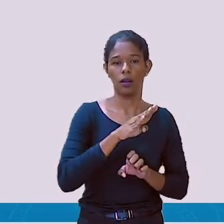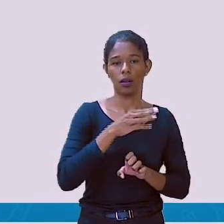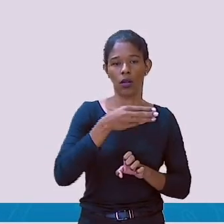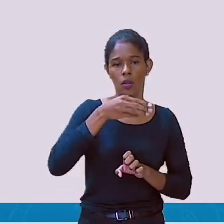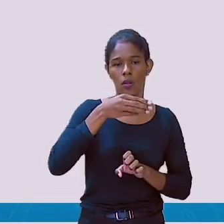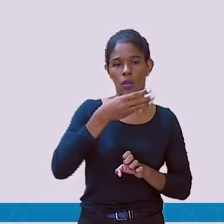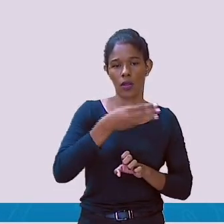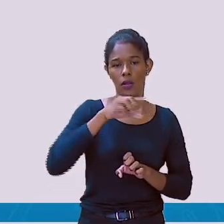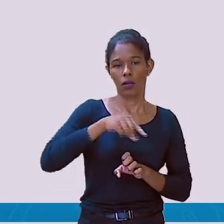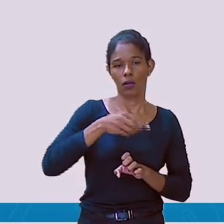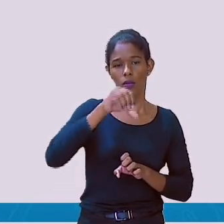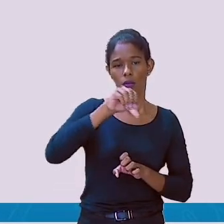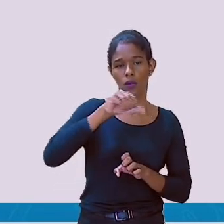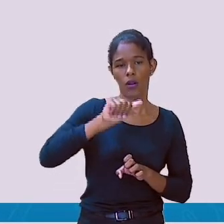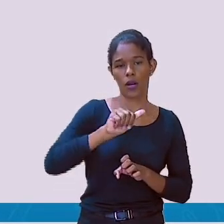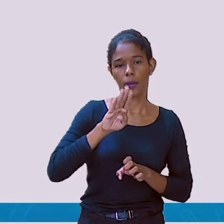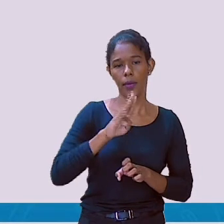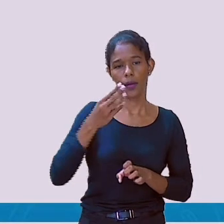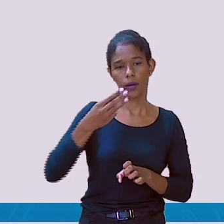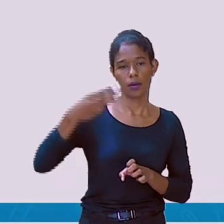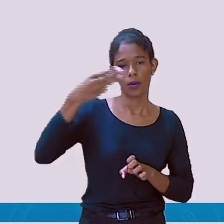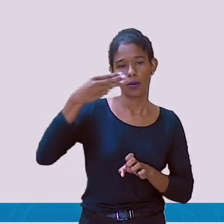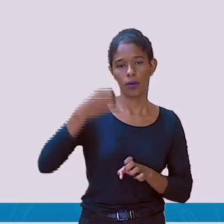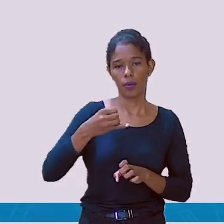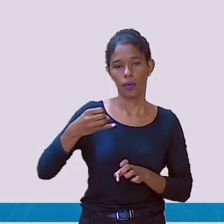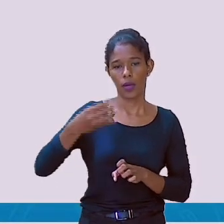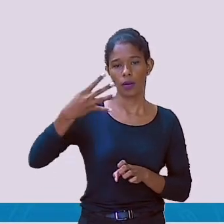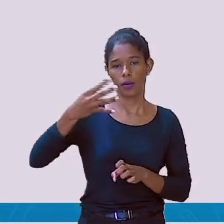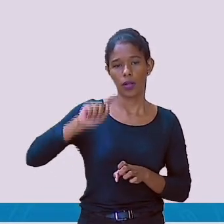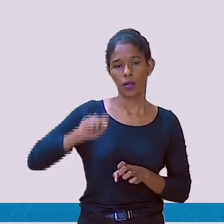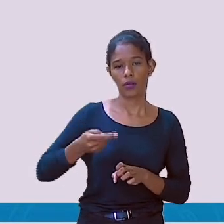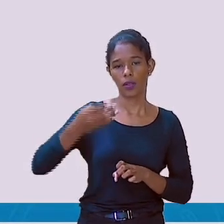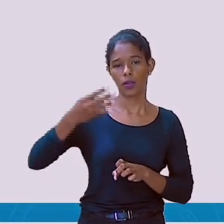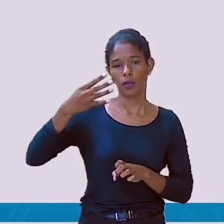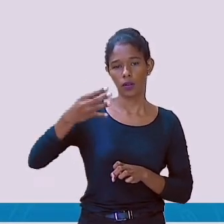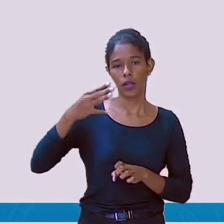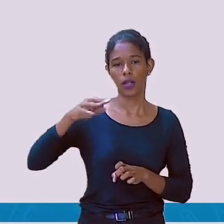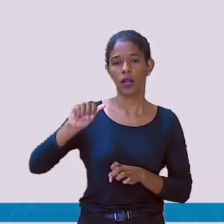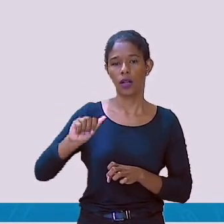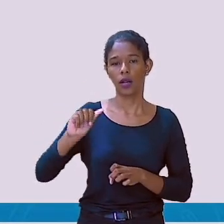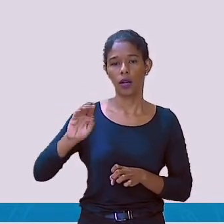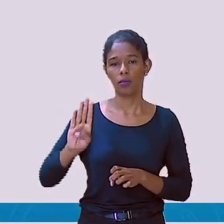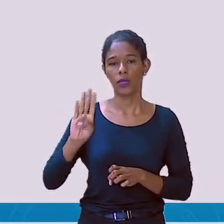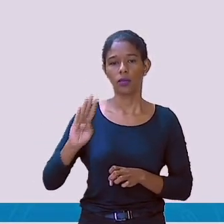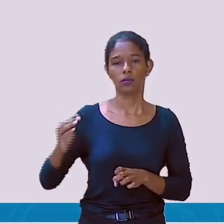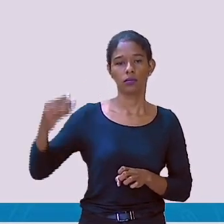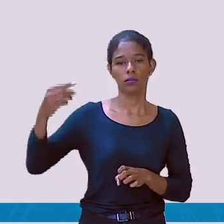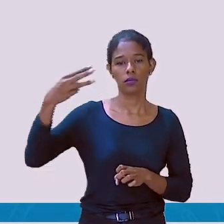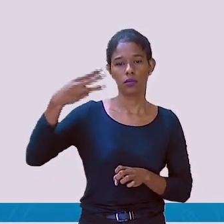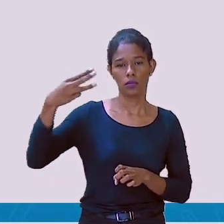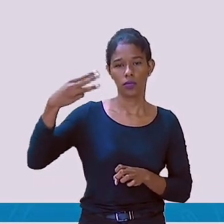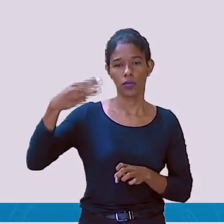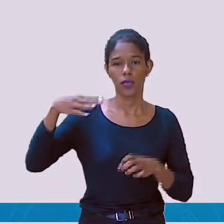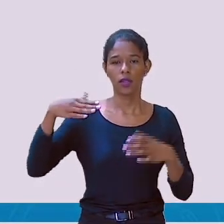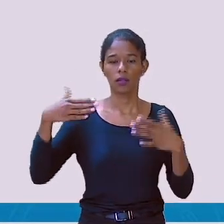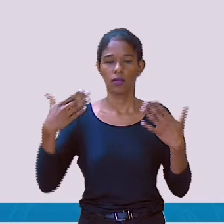Agora aqui só é resolver, né? Sinais diferentes, eu vou colocar o sinal do número maior e vou subtrair